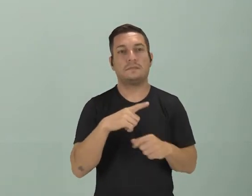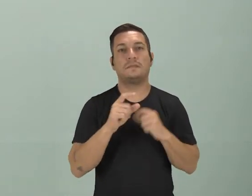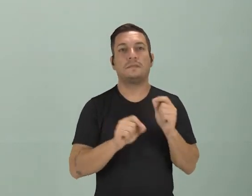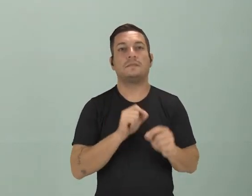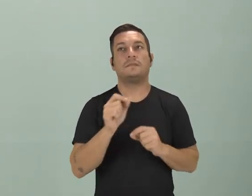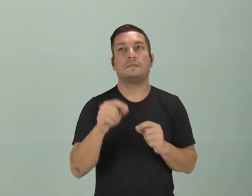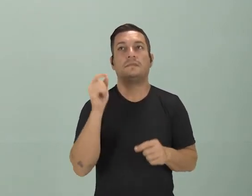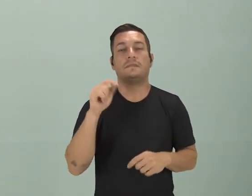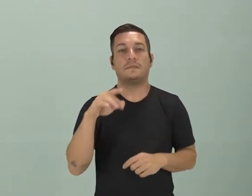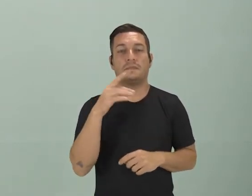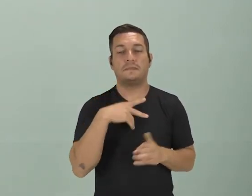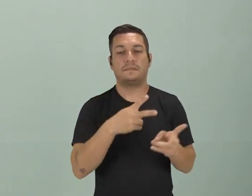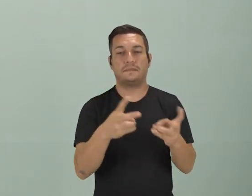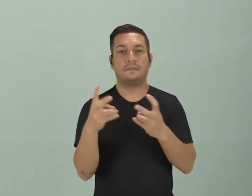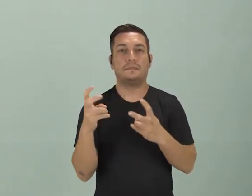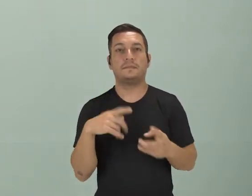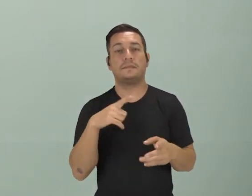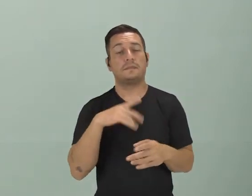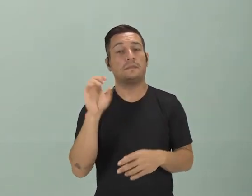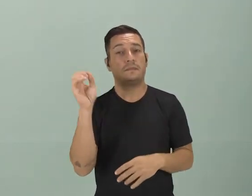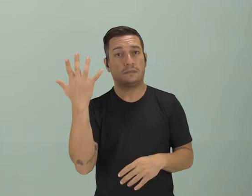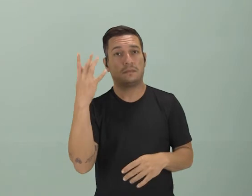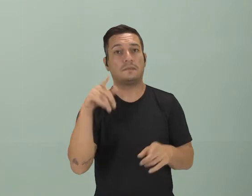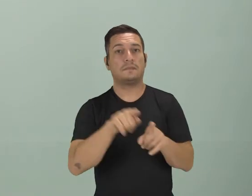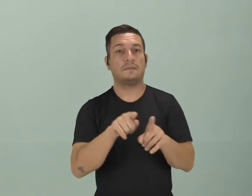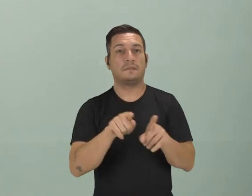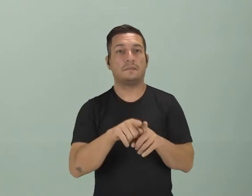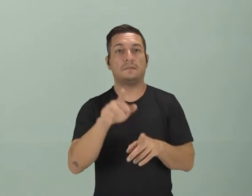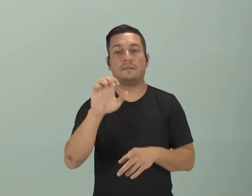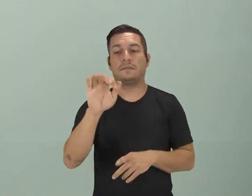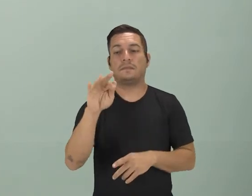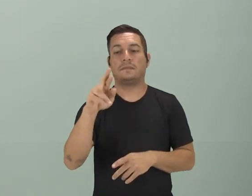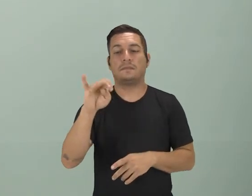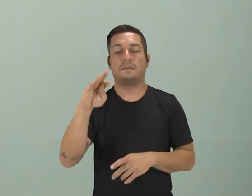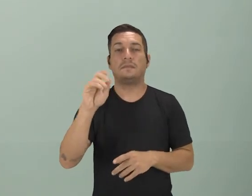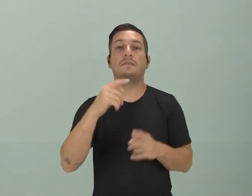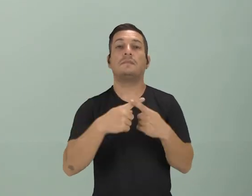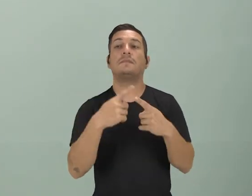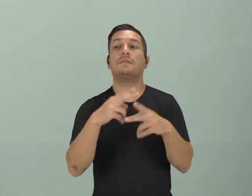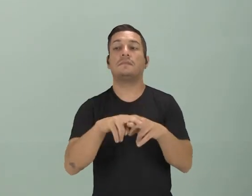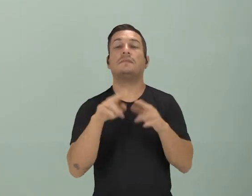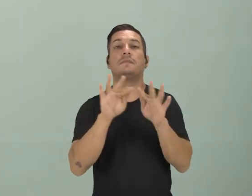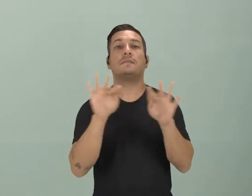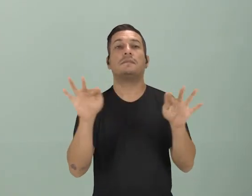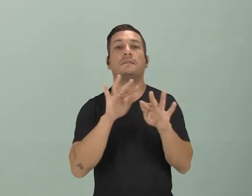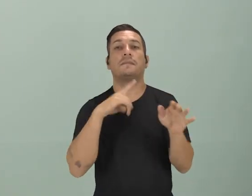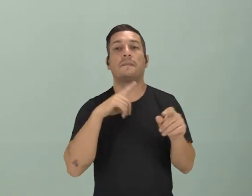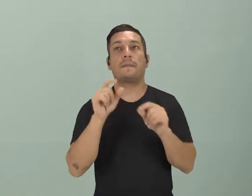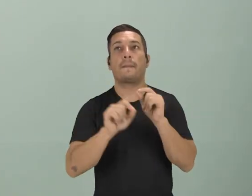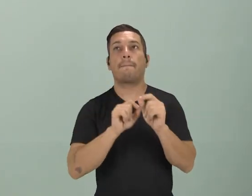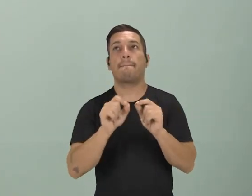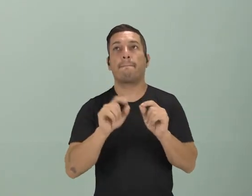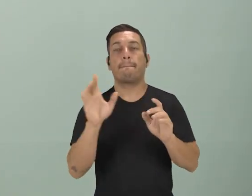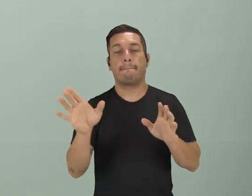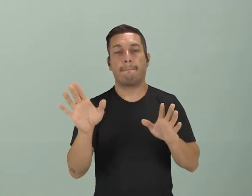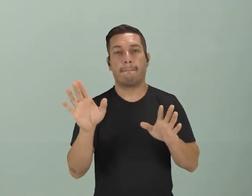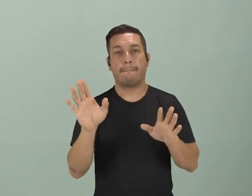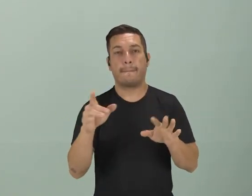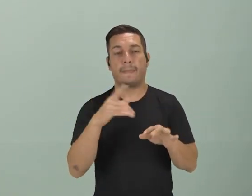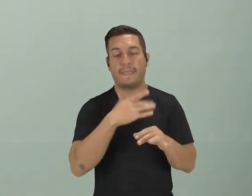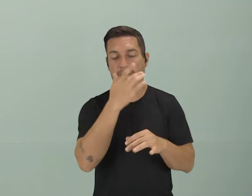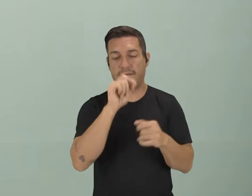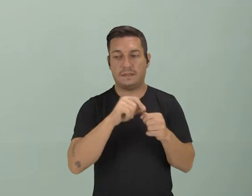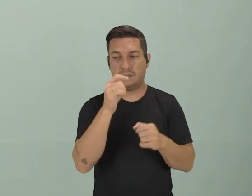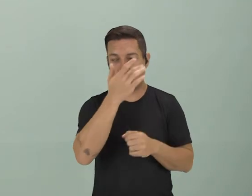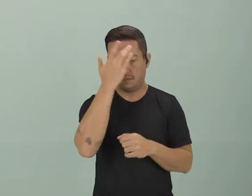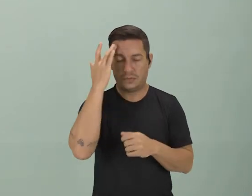que tudo há uma causa e há um efeito. Por isso que os refrães entram aí para fazer que as